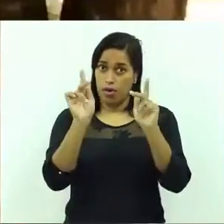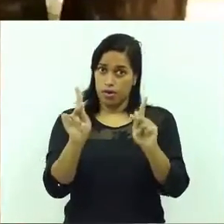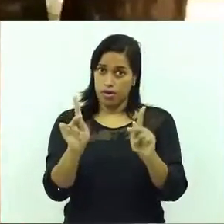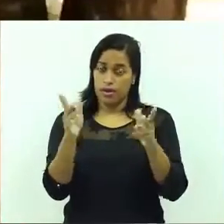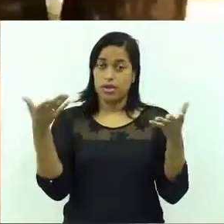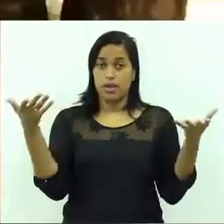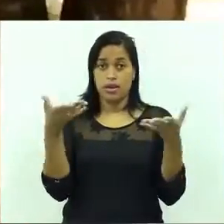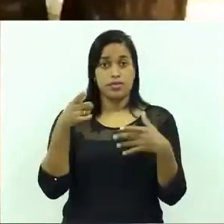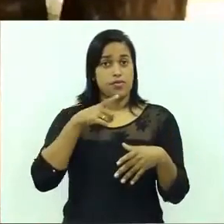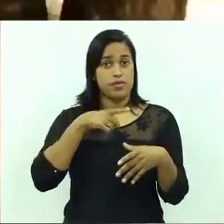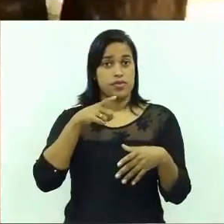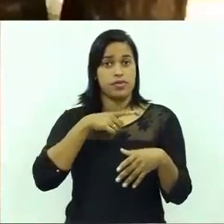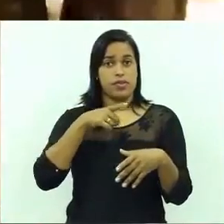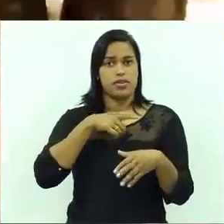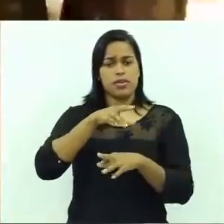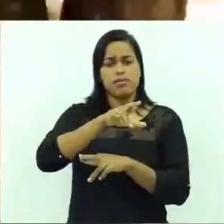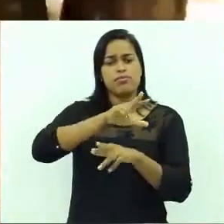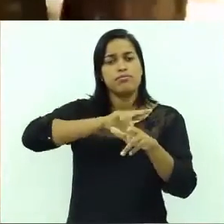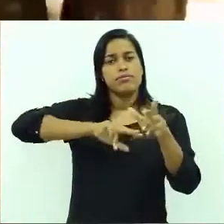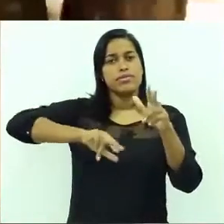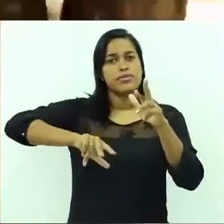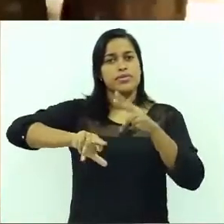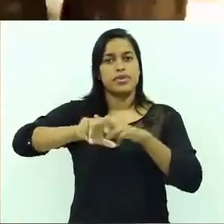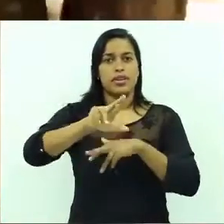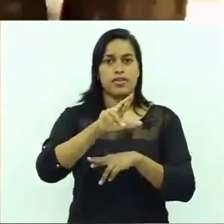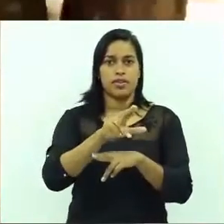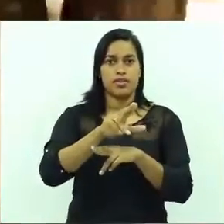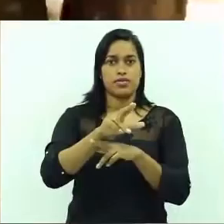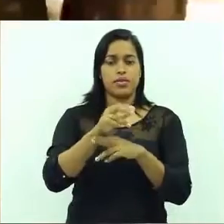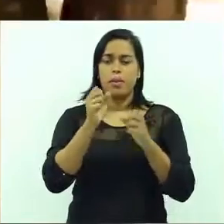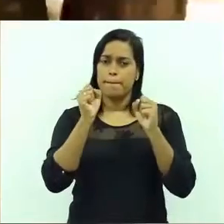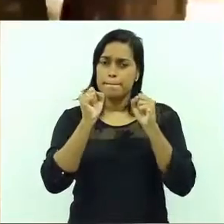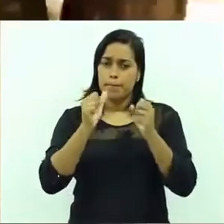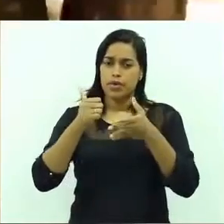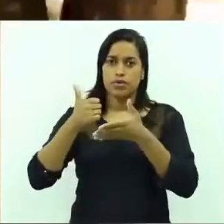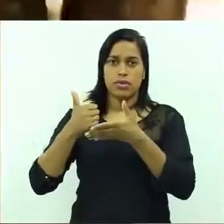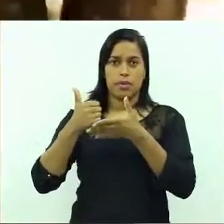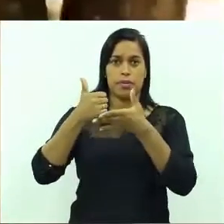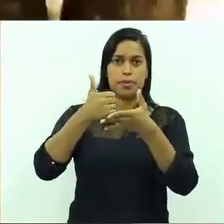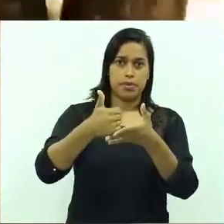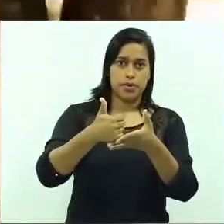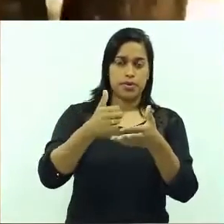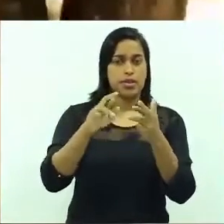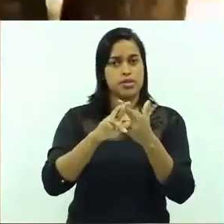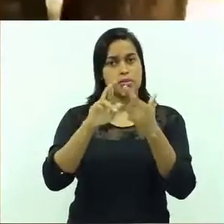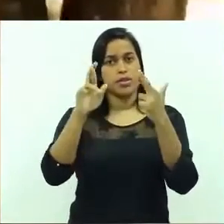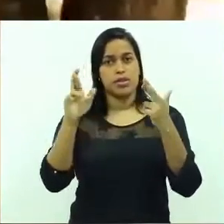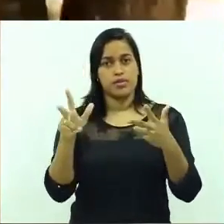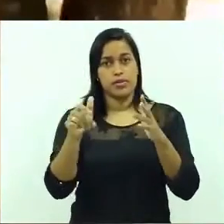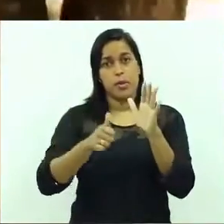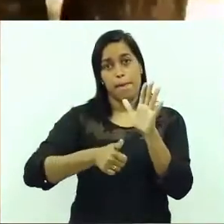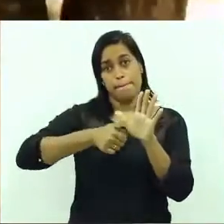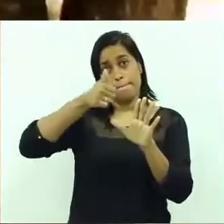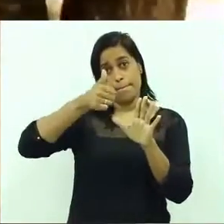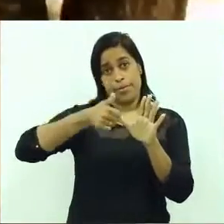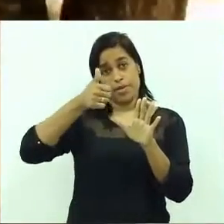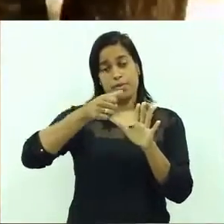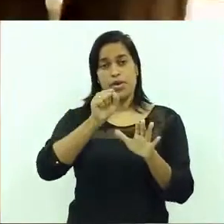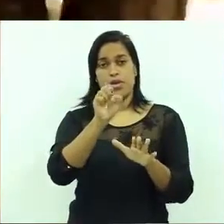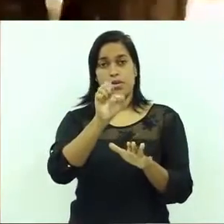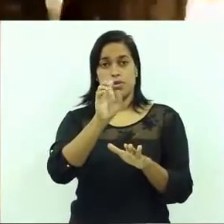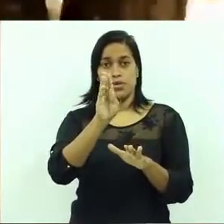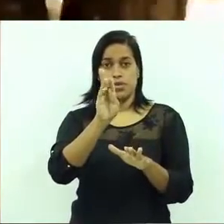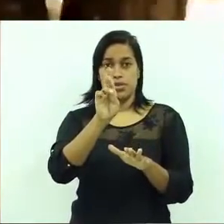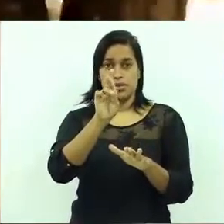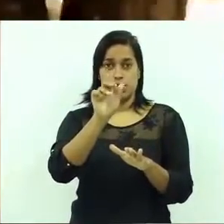gente vai ter diversos organismos que vão poder apoiar de maneira diferente. O primeiro deles é o Sebrae.